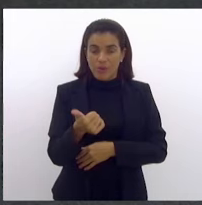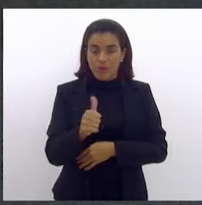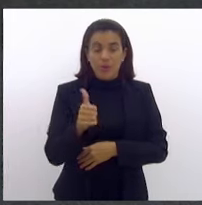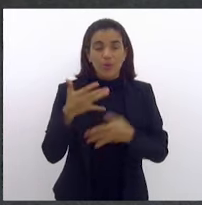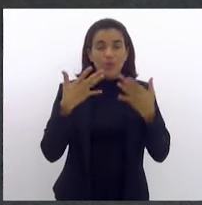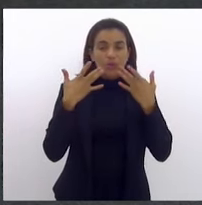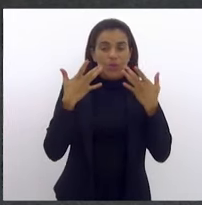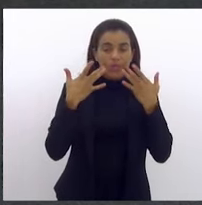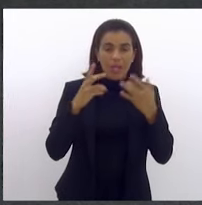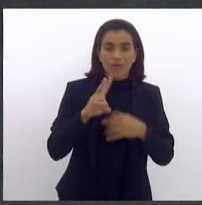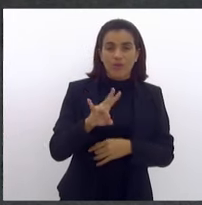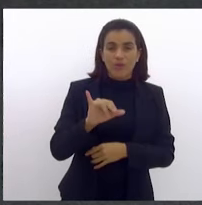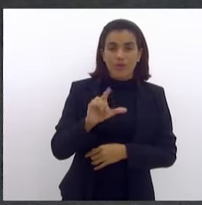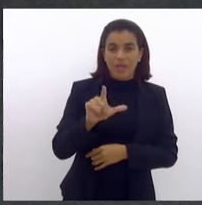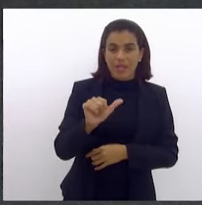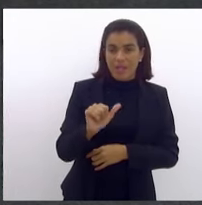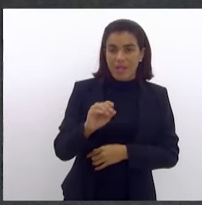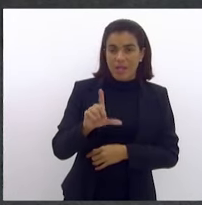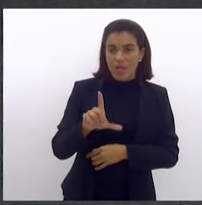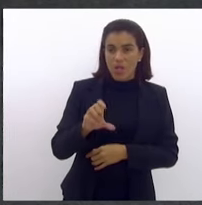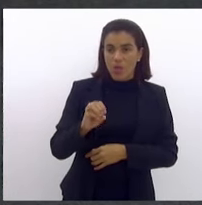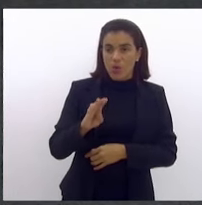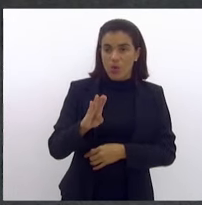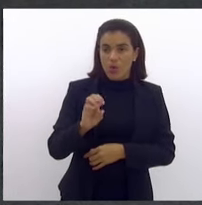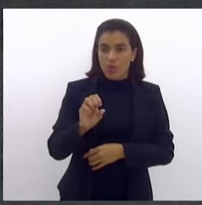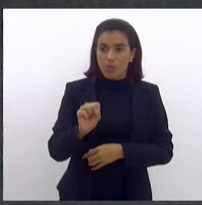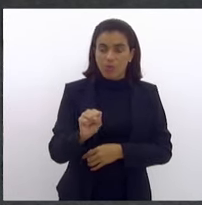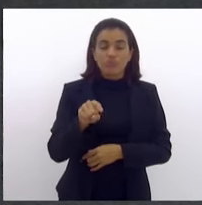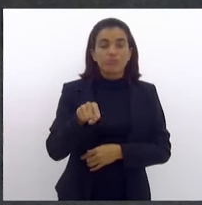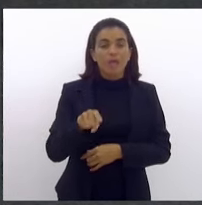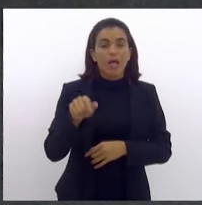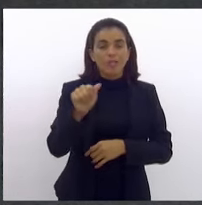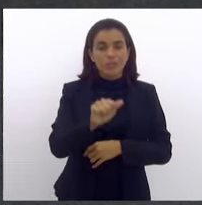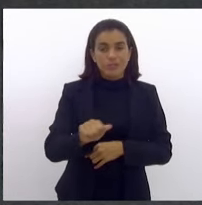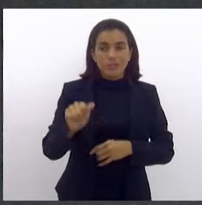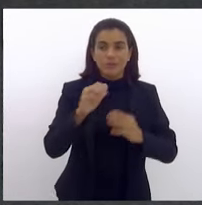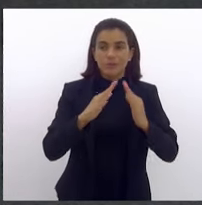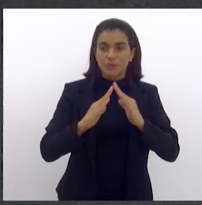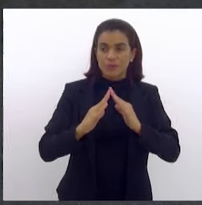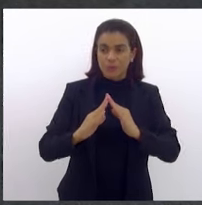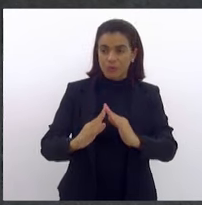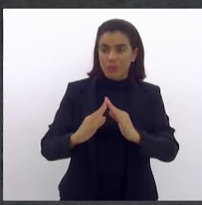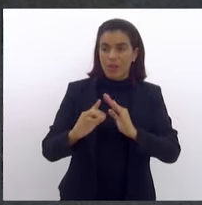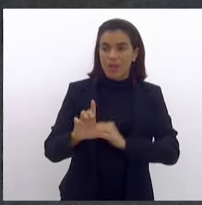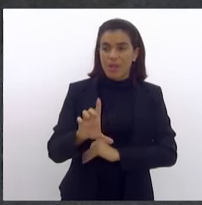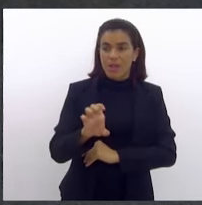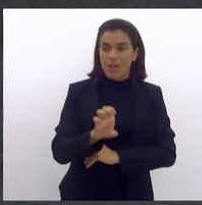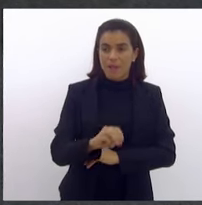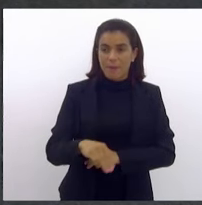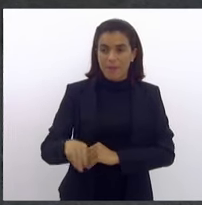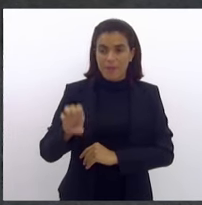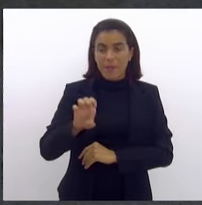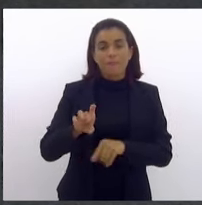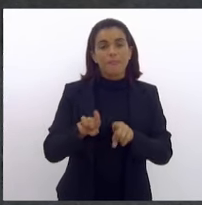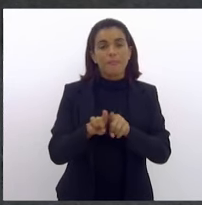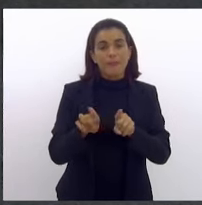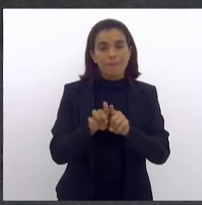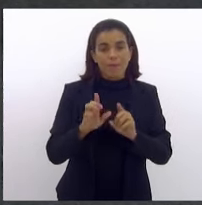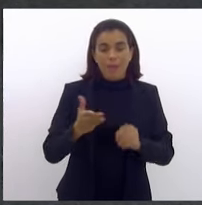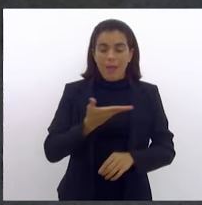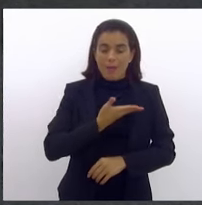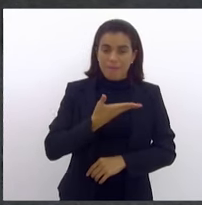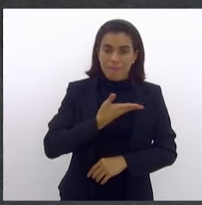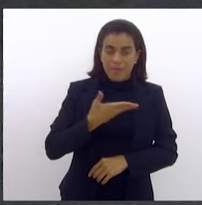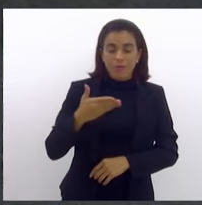Lobos mobiliza uma série de pessoas, como a Associação de Moradores do Leme, Associação de Amigos de